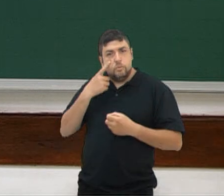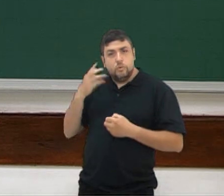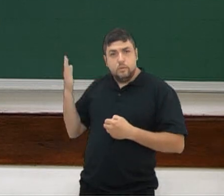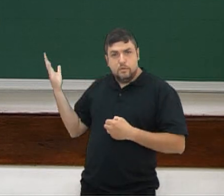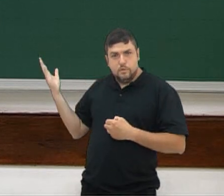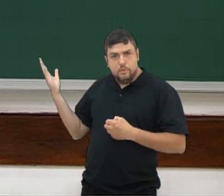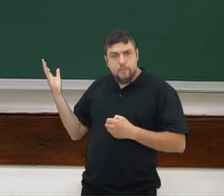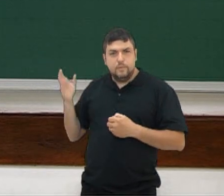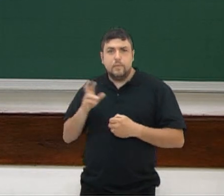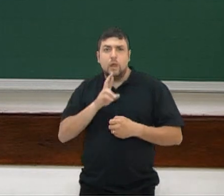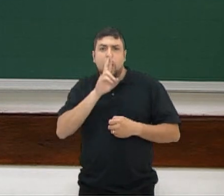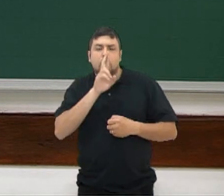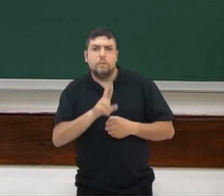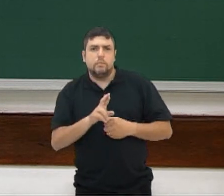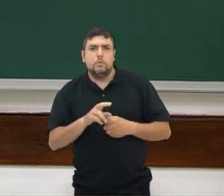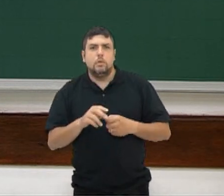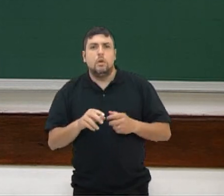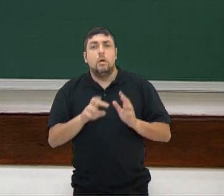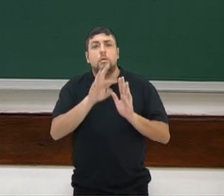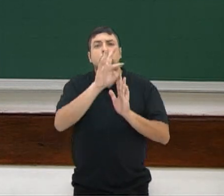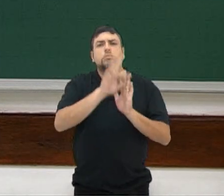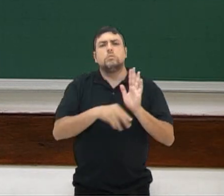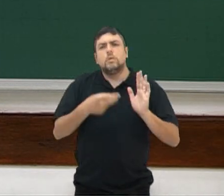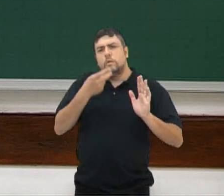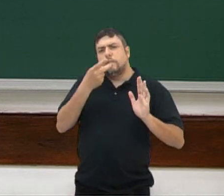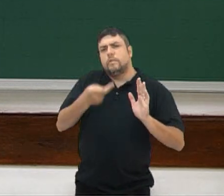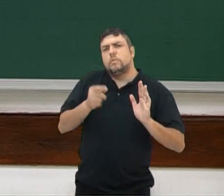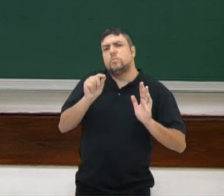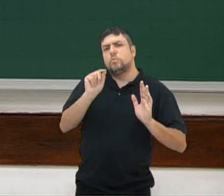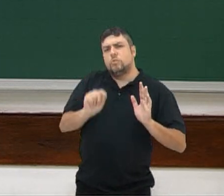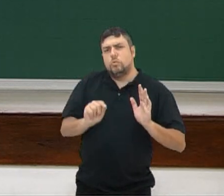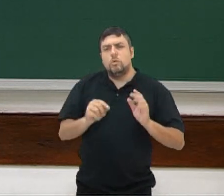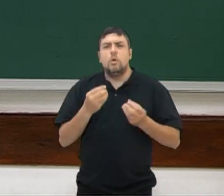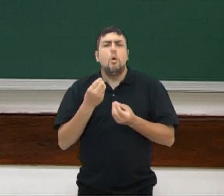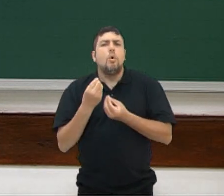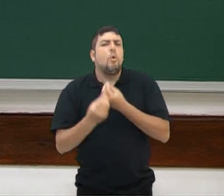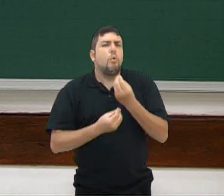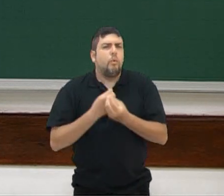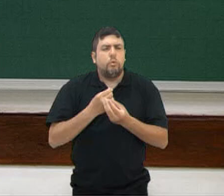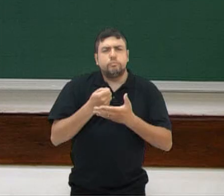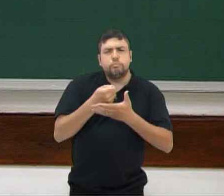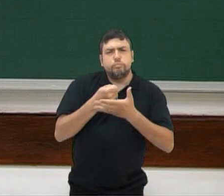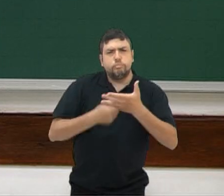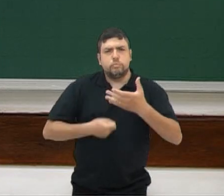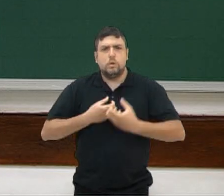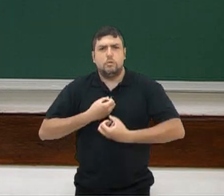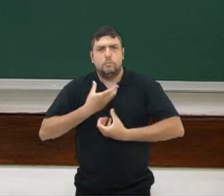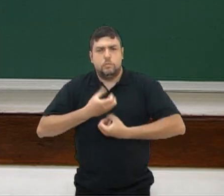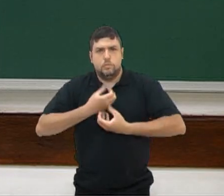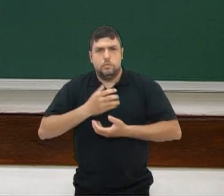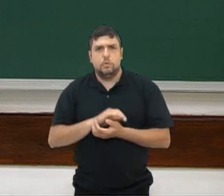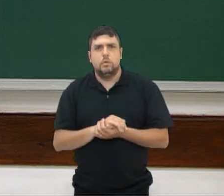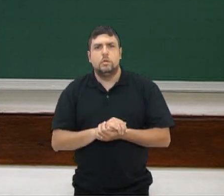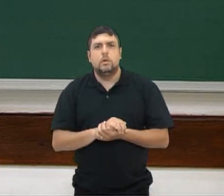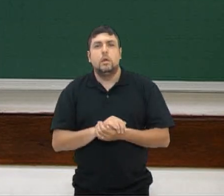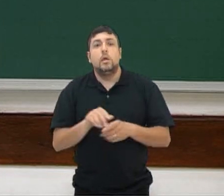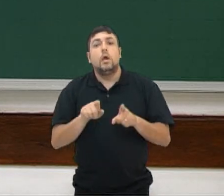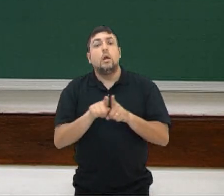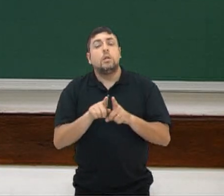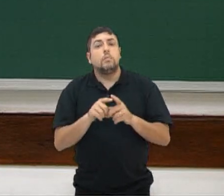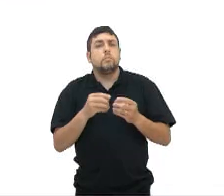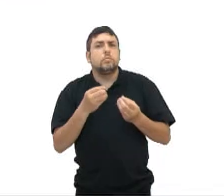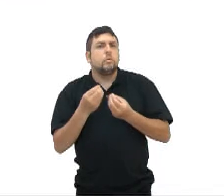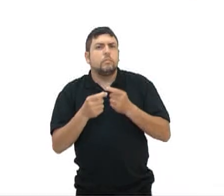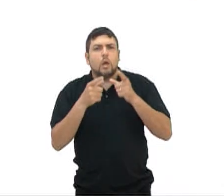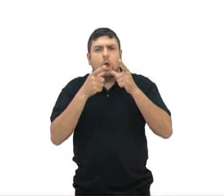está falando do fazer poesia em si, né? Ele está falando do ato de fazer poesia e ele tem uma espécie de linguagem,